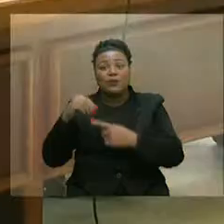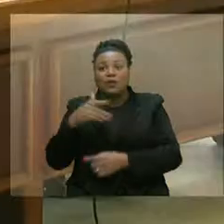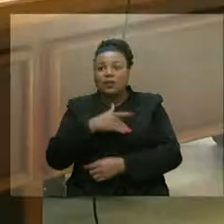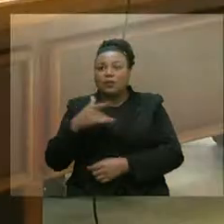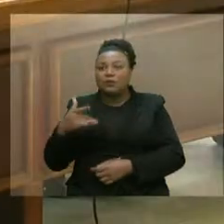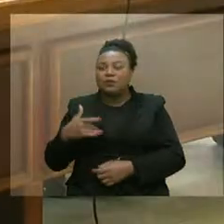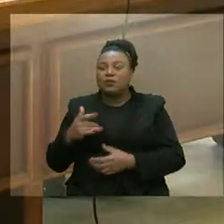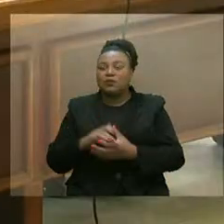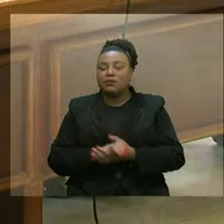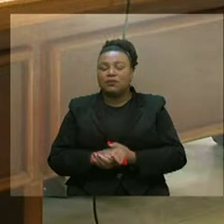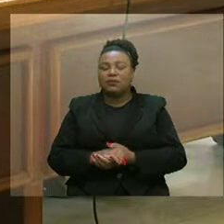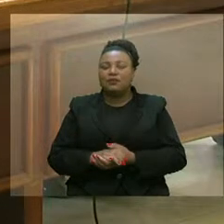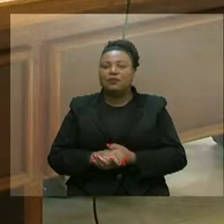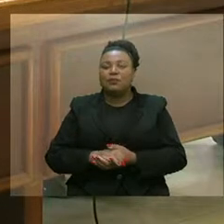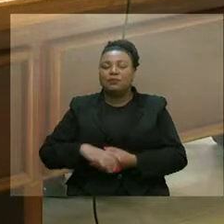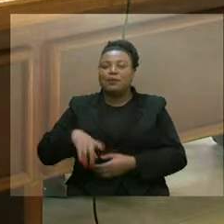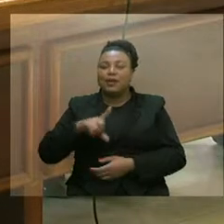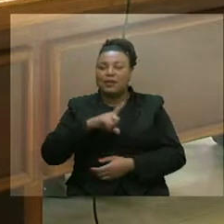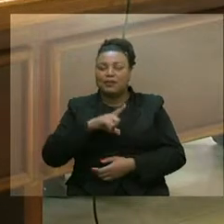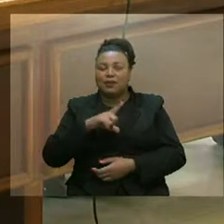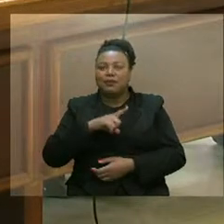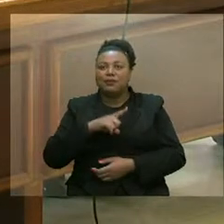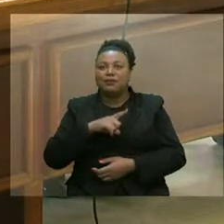saúde e conseguiu